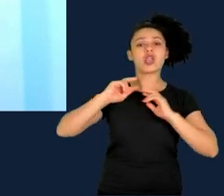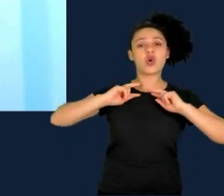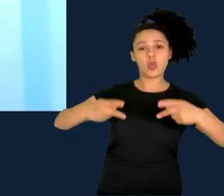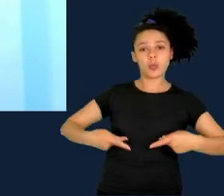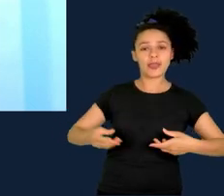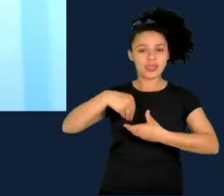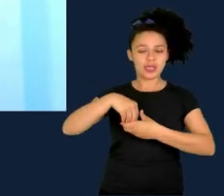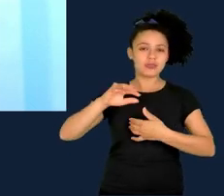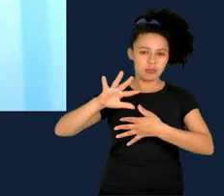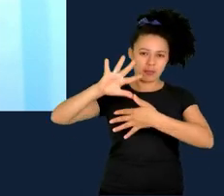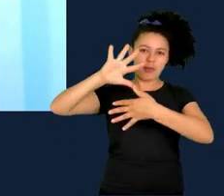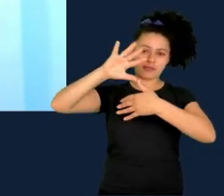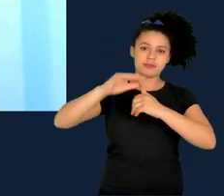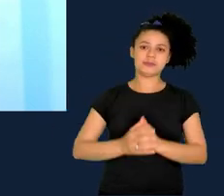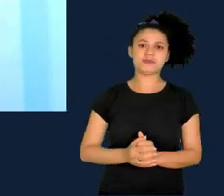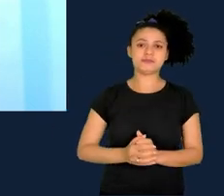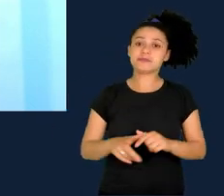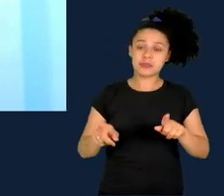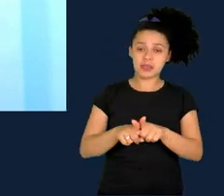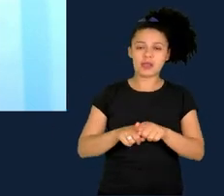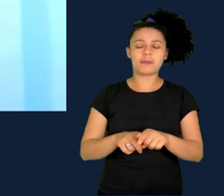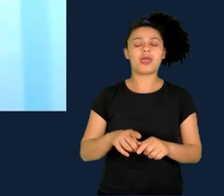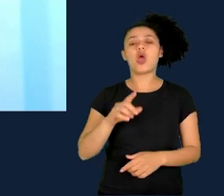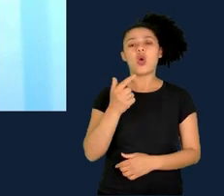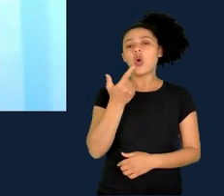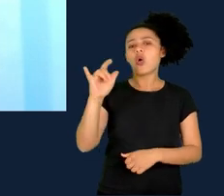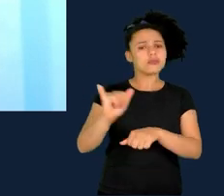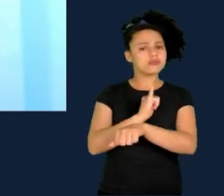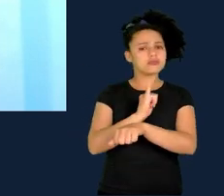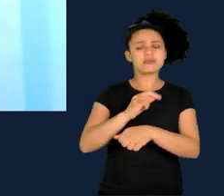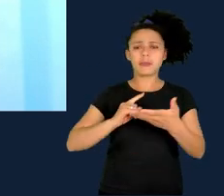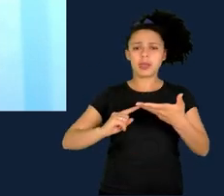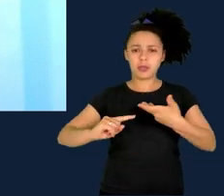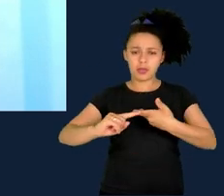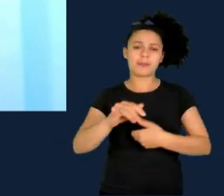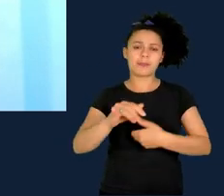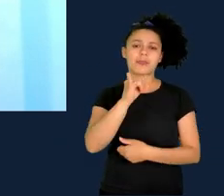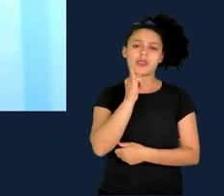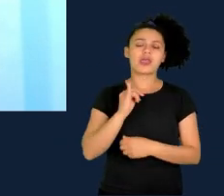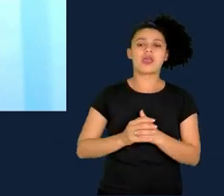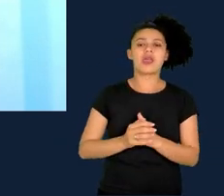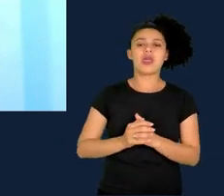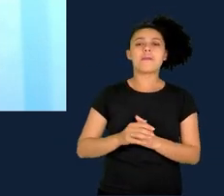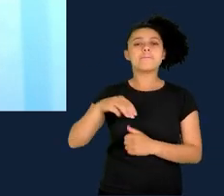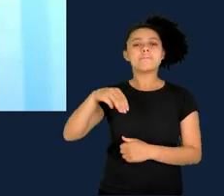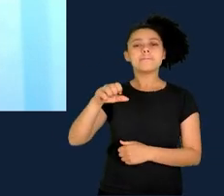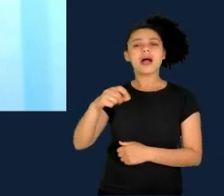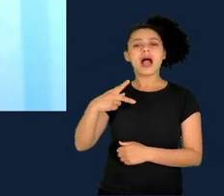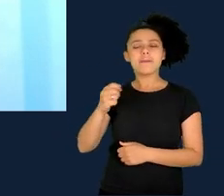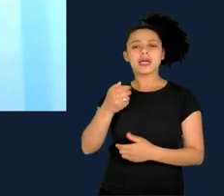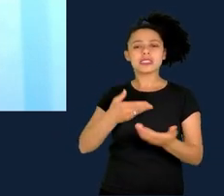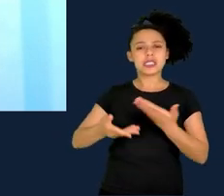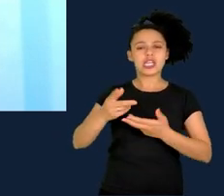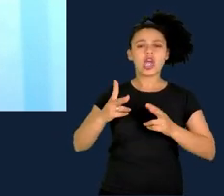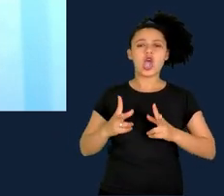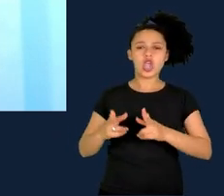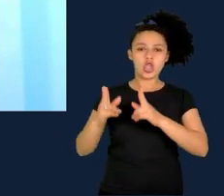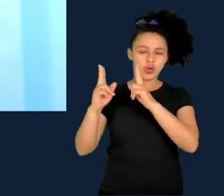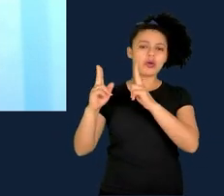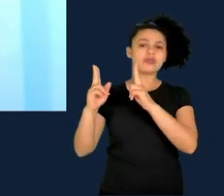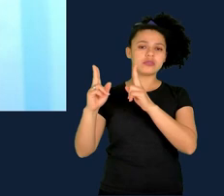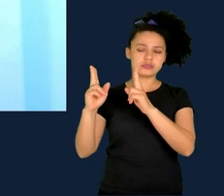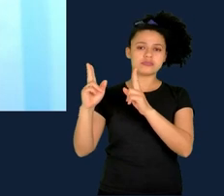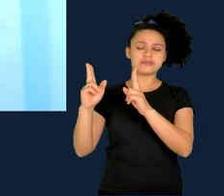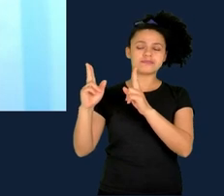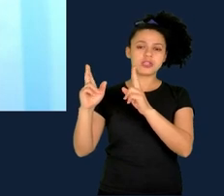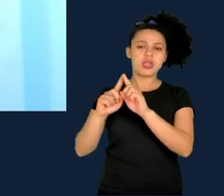acho. Aí tem várias estratégias, que nem fazer um zoom no mapa interativo, dar um recorte especial, né? Mas